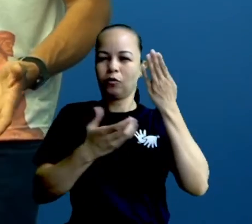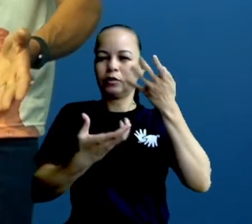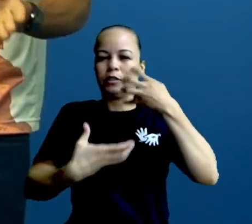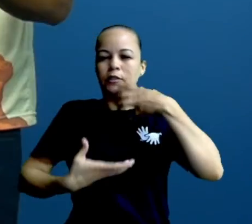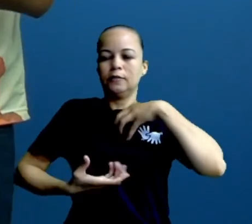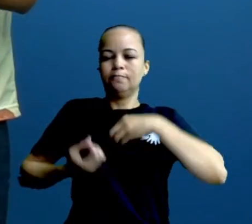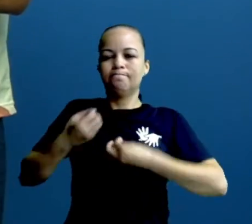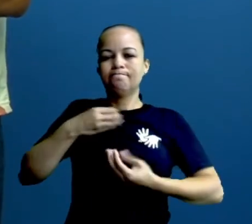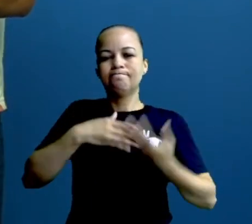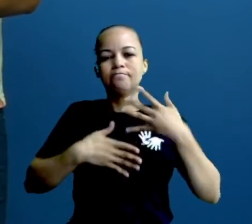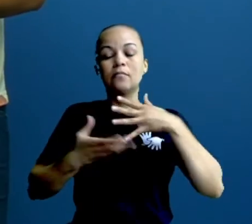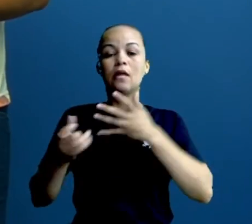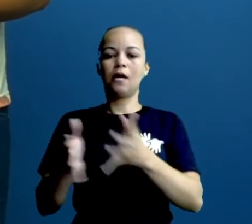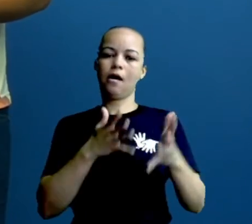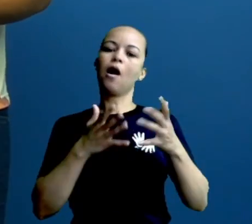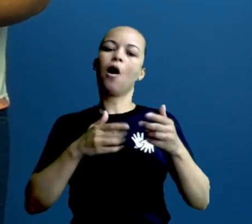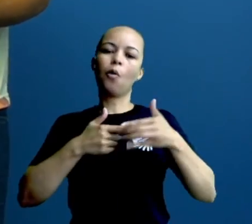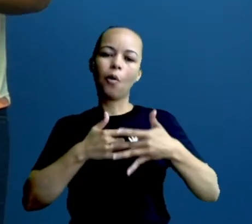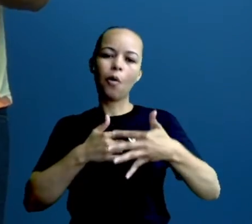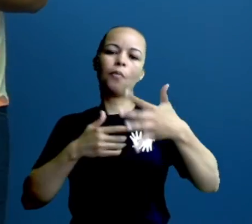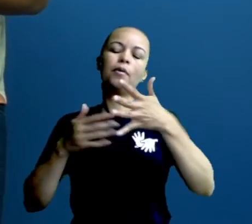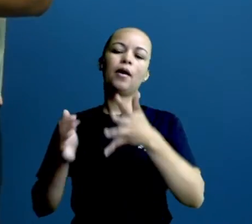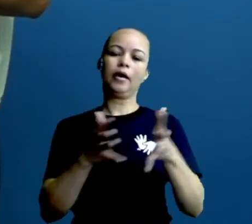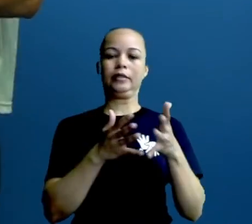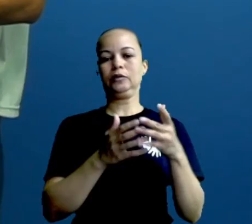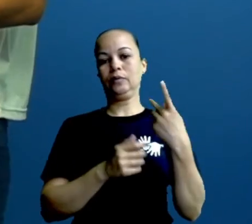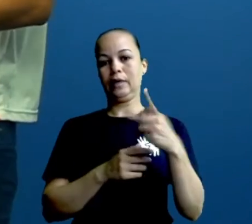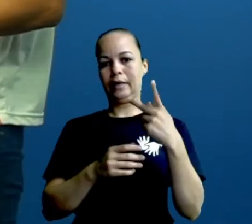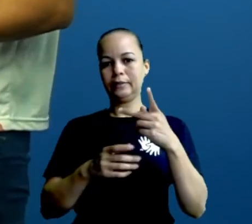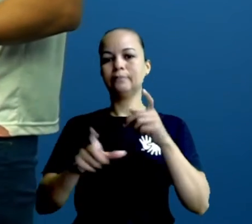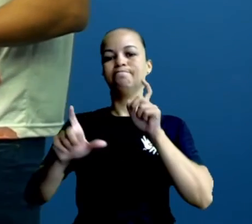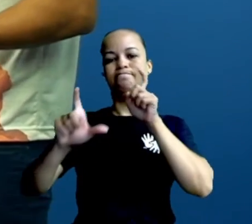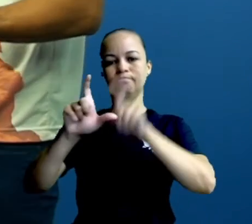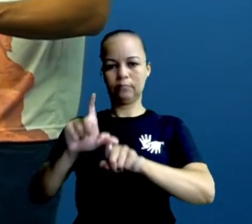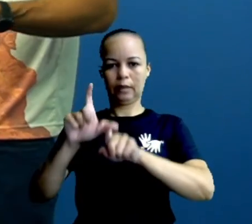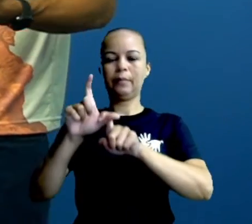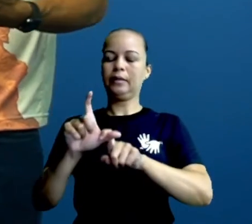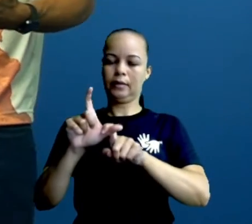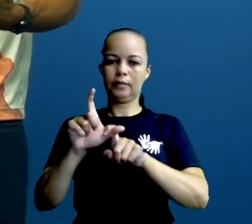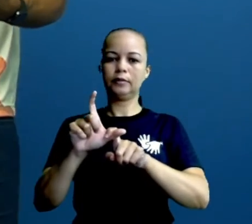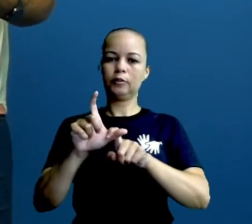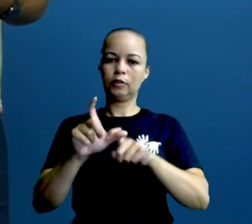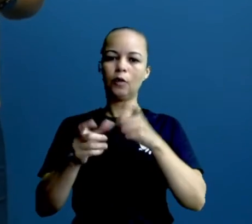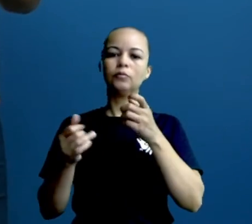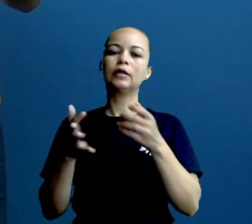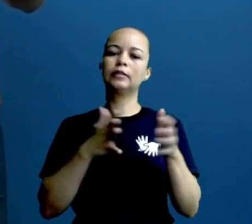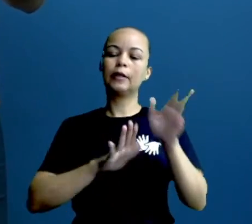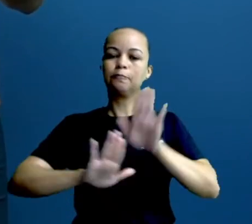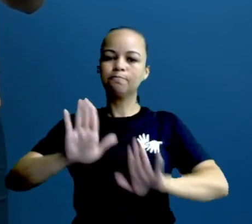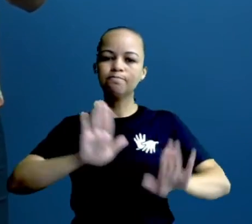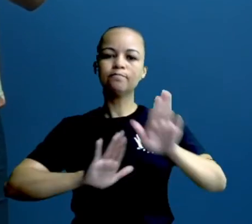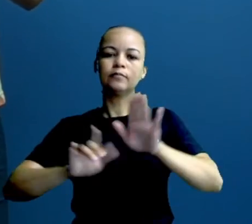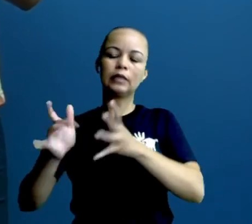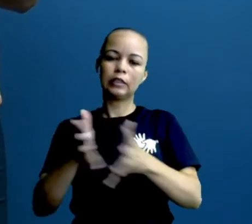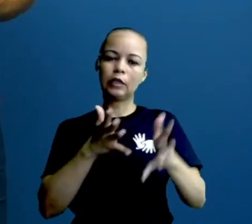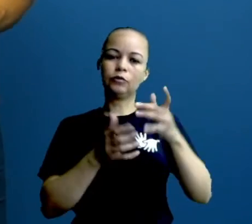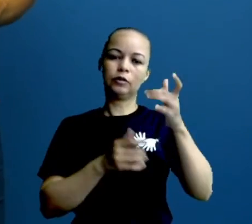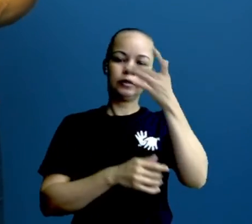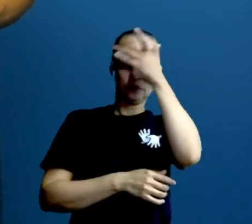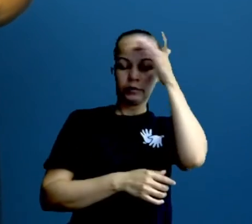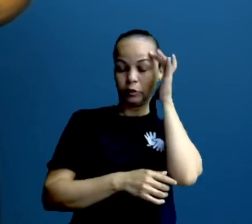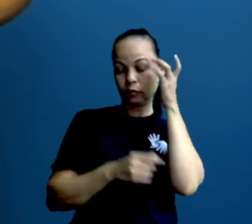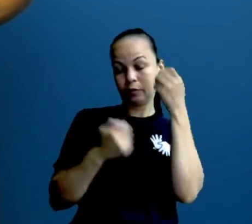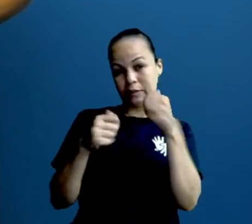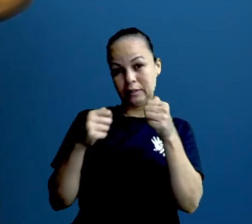prazer. Portanto, a longo prazo, essas drogas causam dependência, tá certo? À medida que a pessoa passa a não ter mais